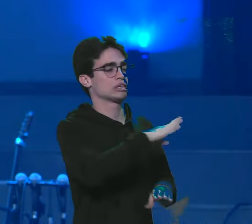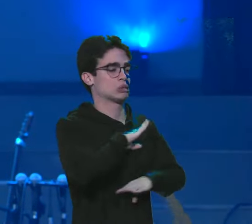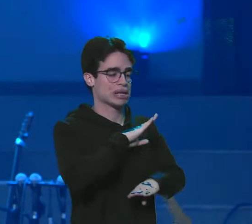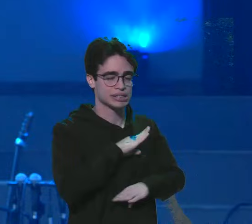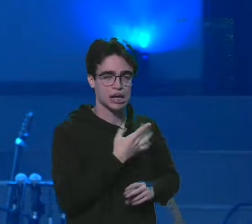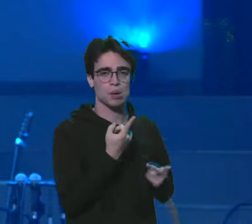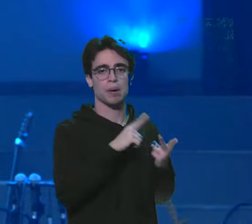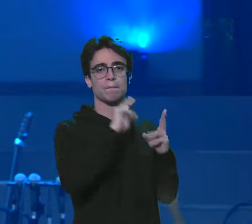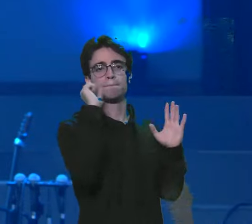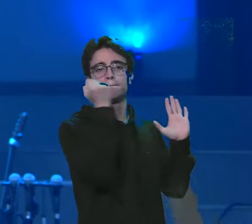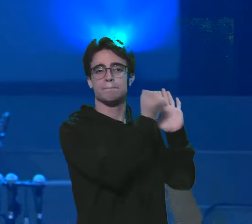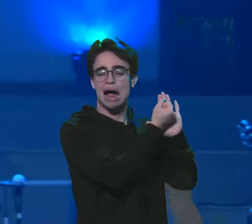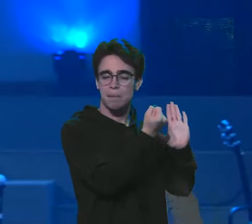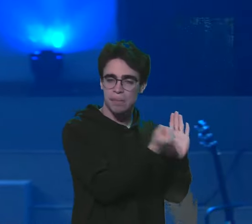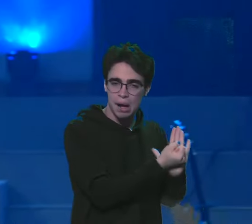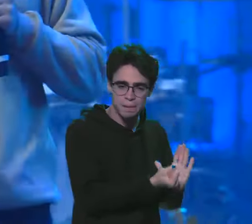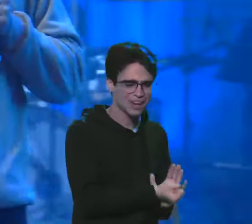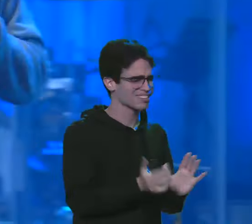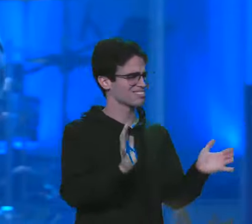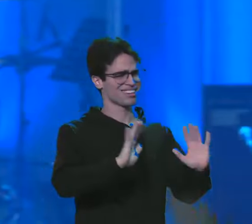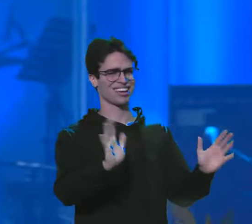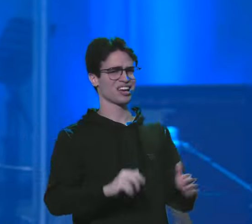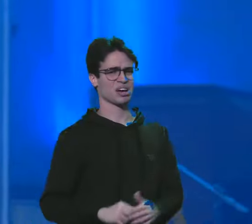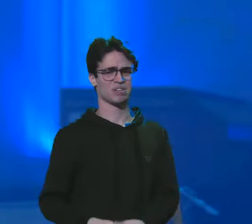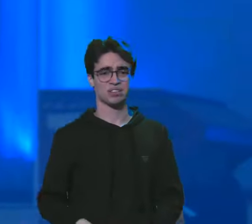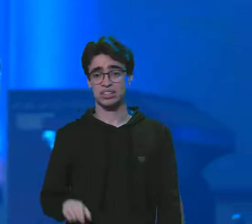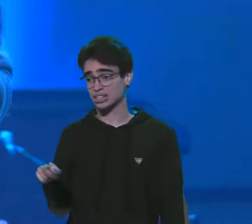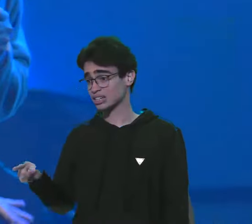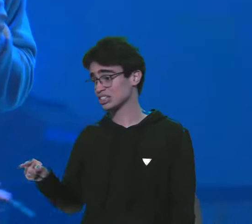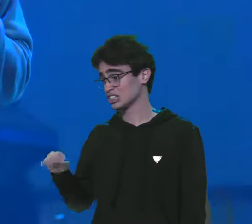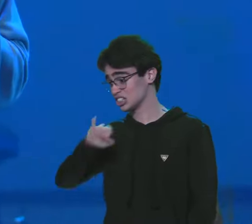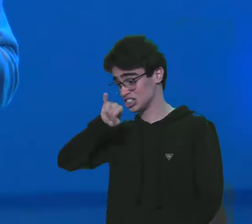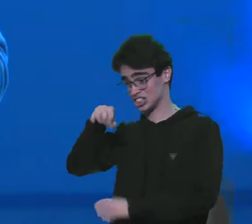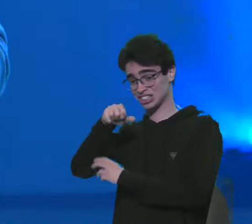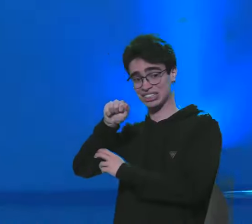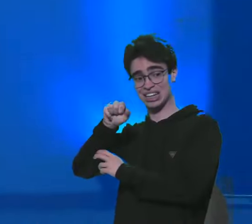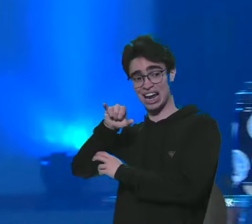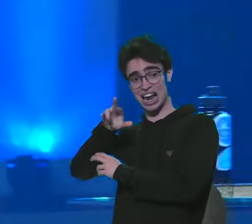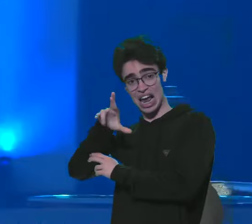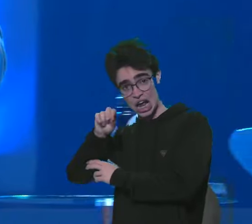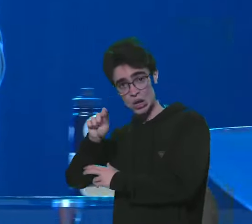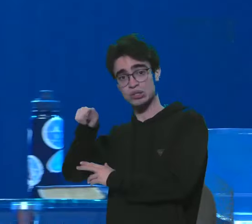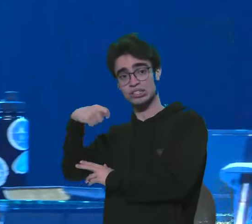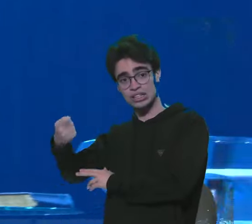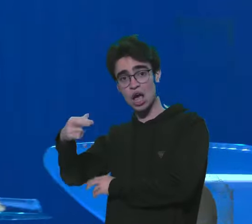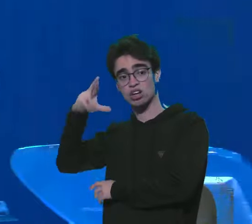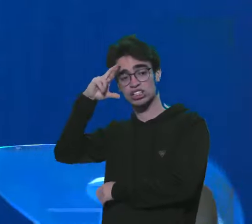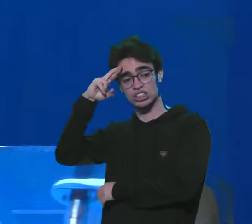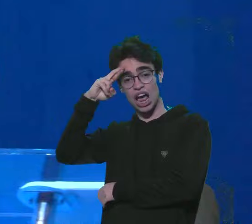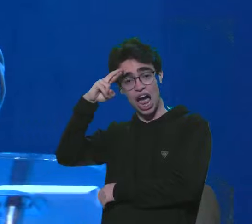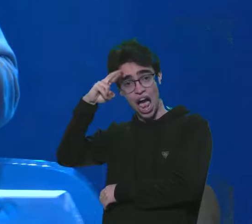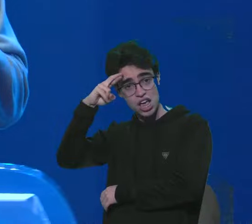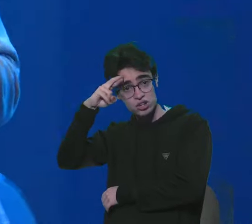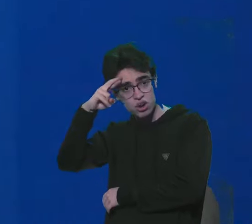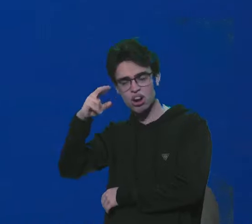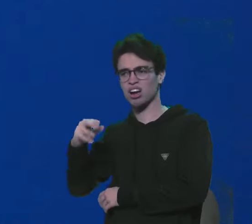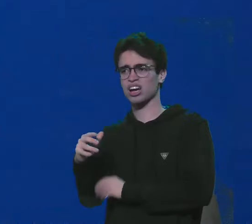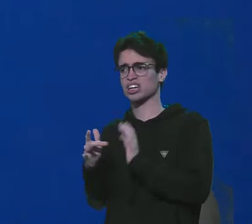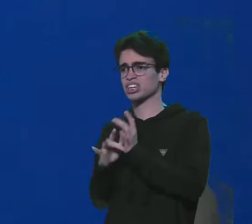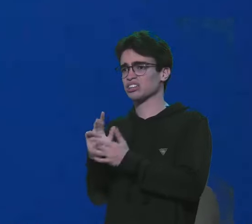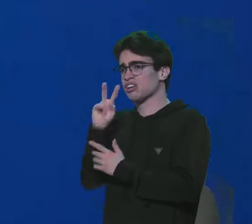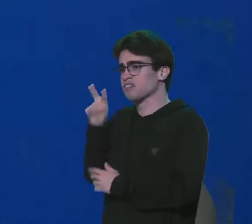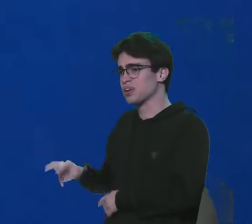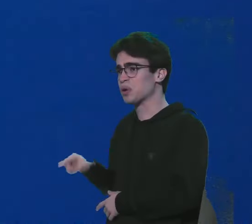não viu os rótulos dela. Quando Jairo chegou e se ajoelhou diante de Jesus, Jesus não viu se ele era líder